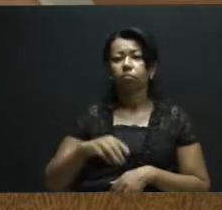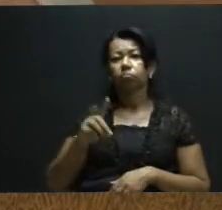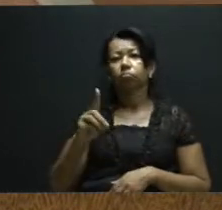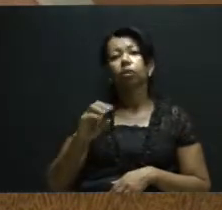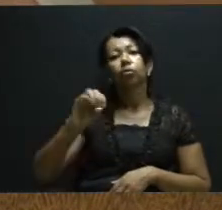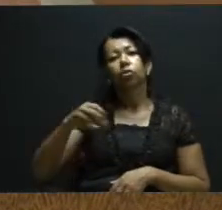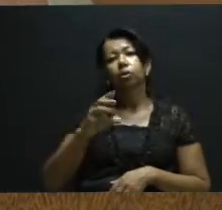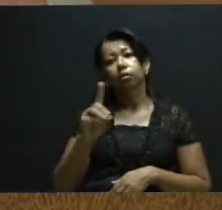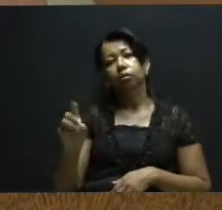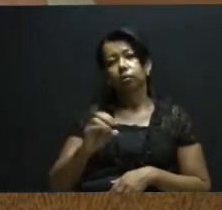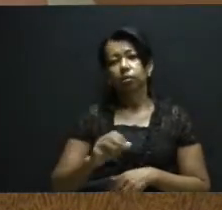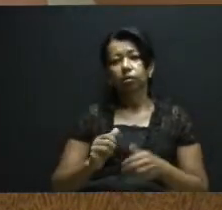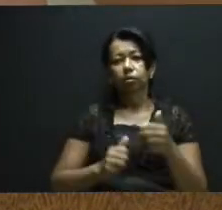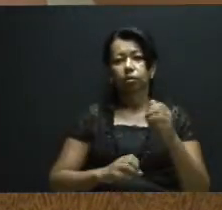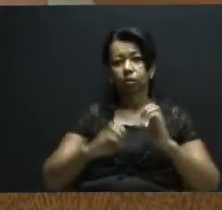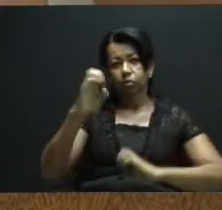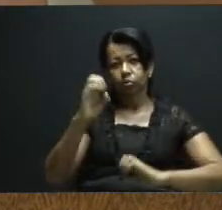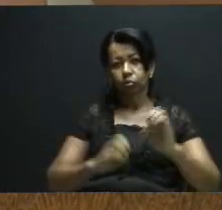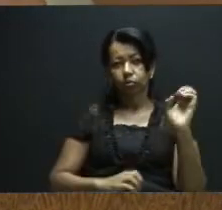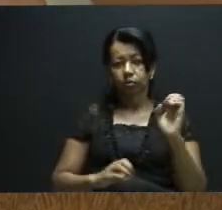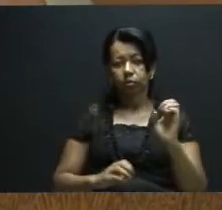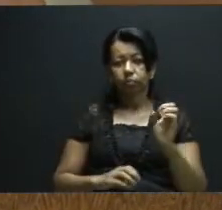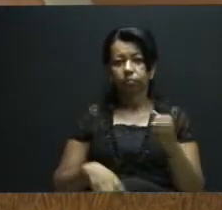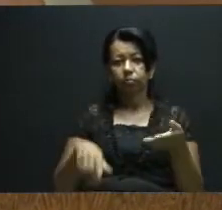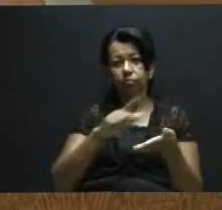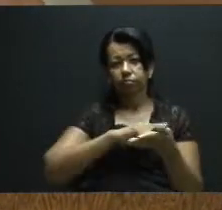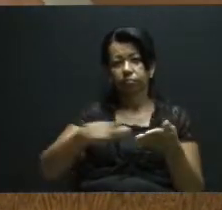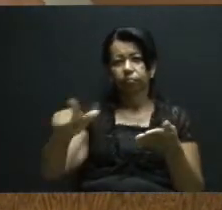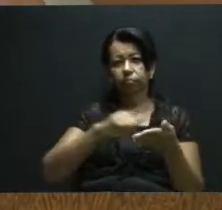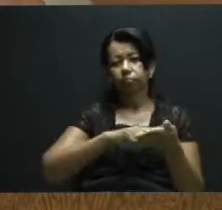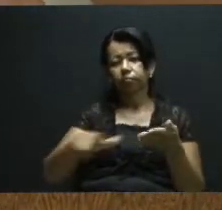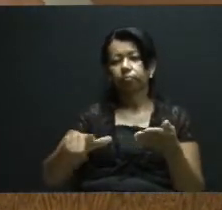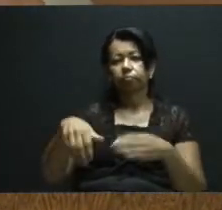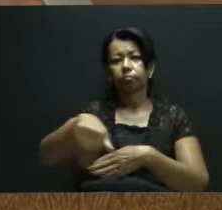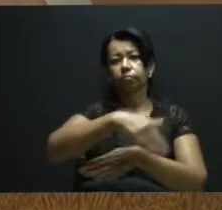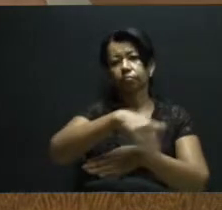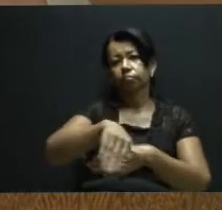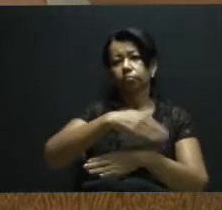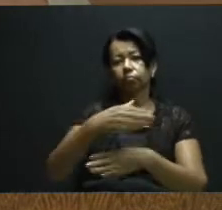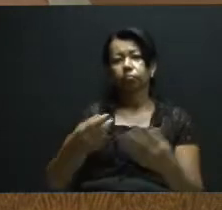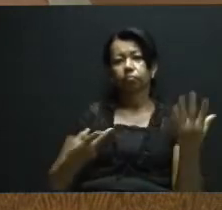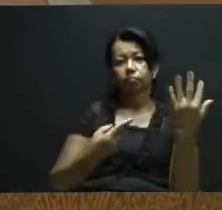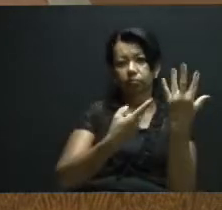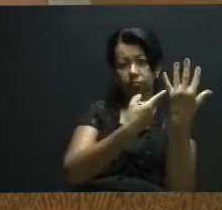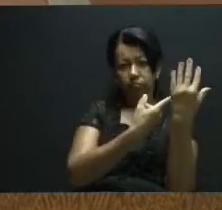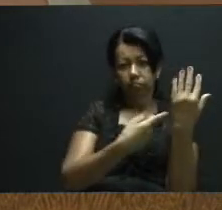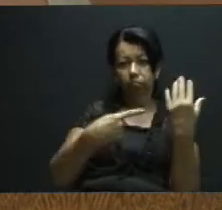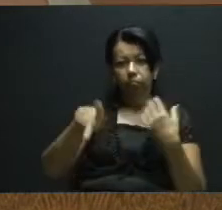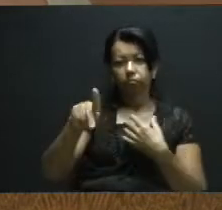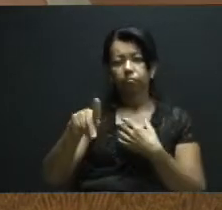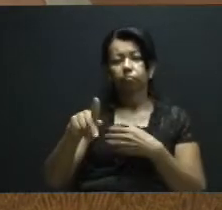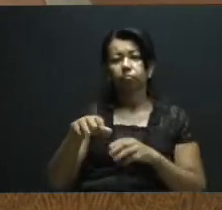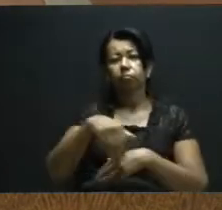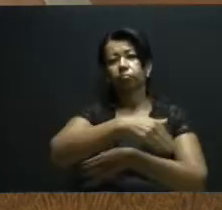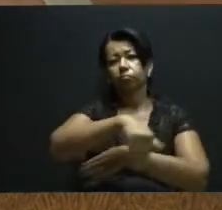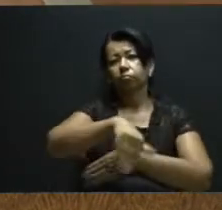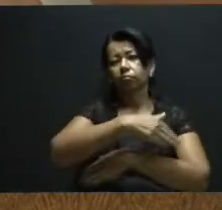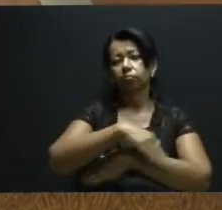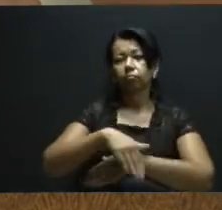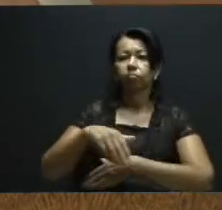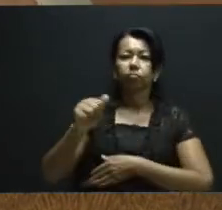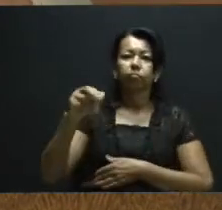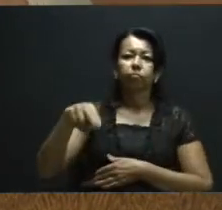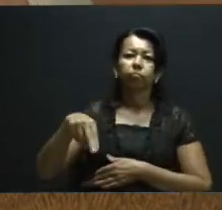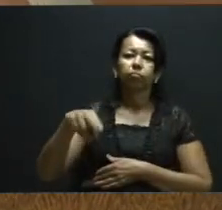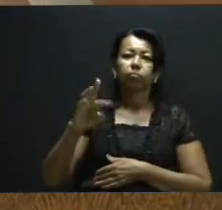indústrias caminha-se manutenção limpeza da via urbana e poda de árvores na ao longo da rua antônio josé